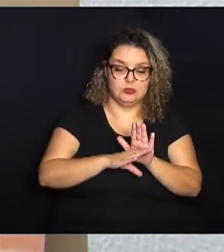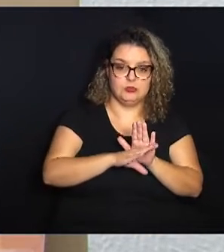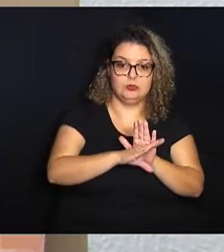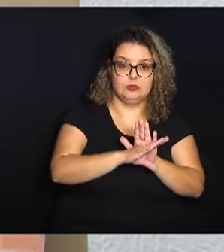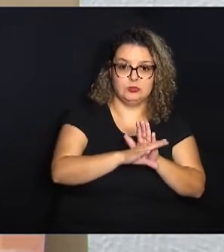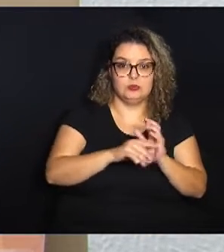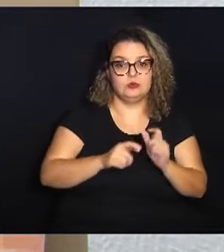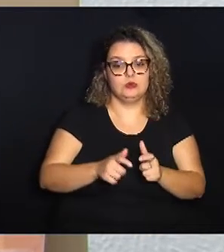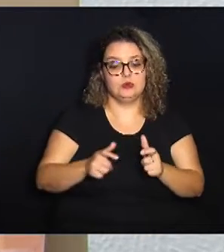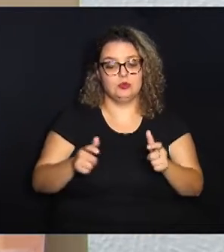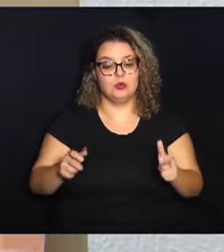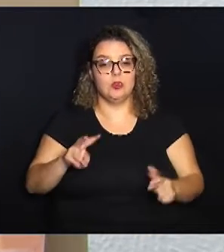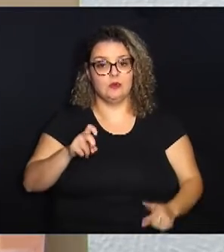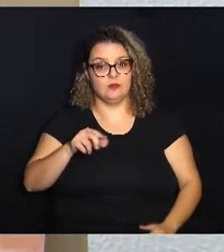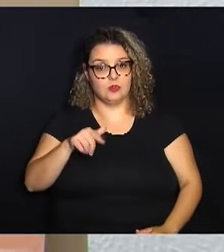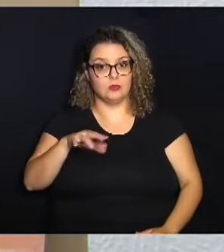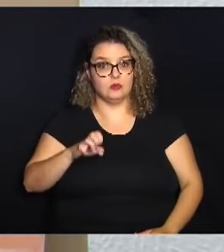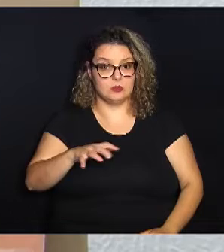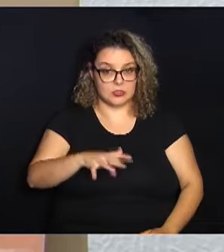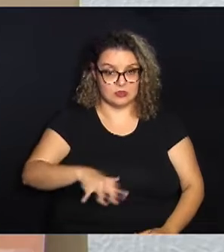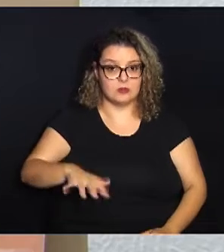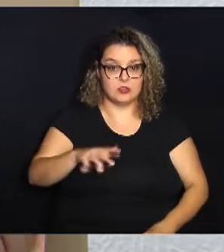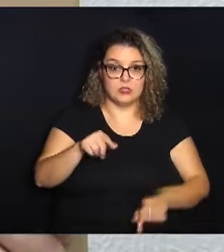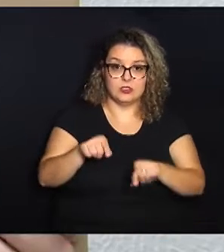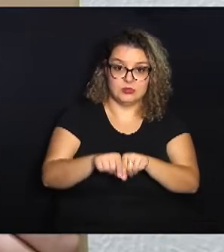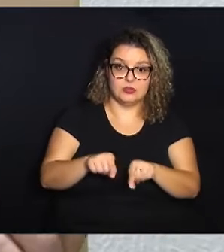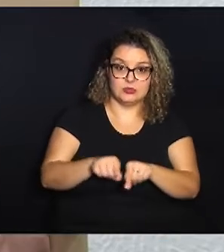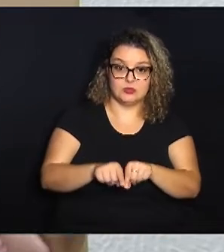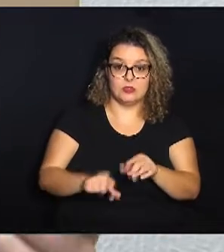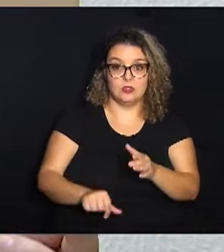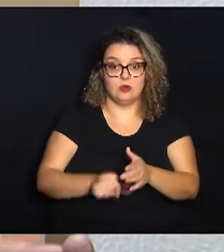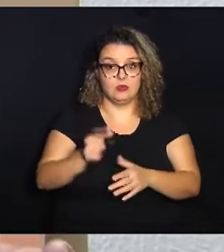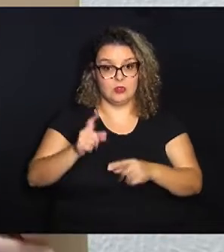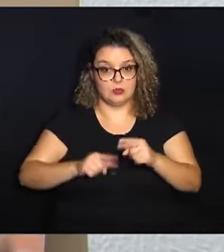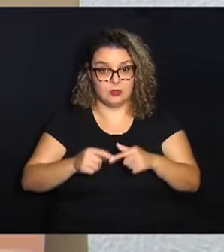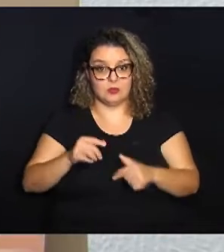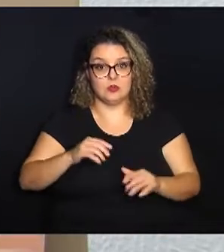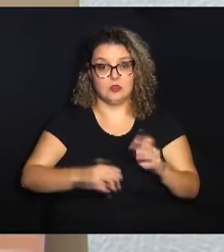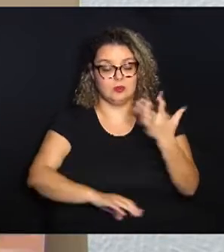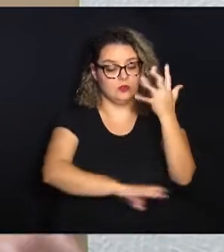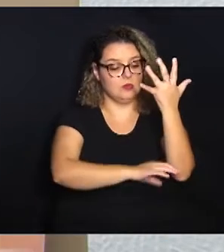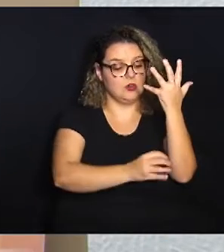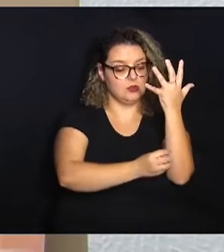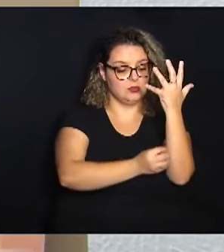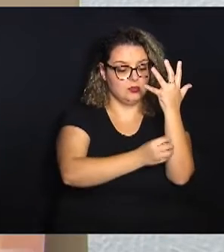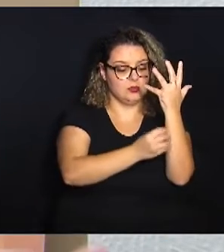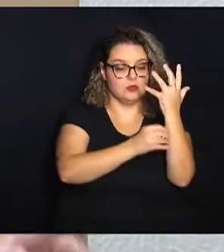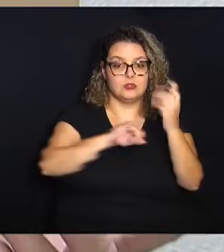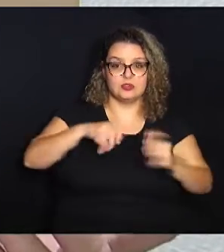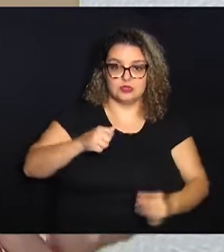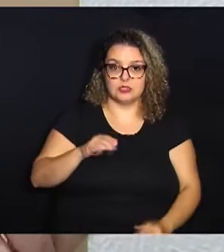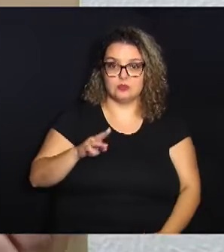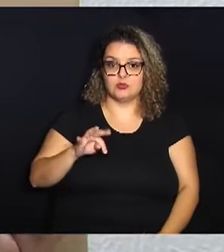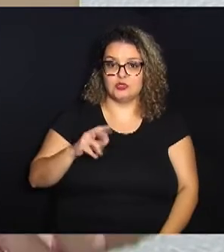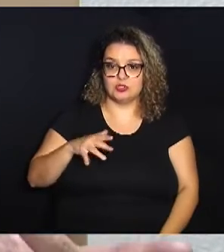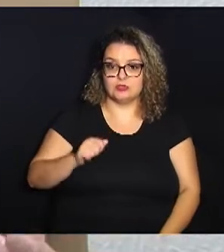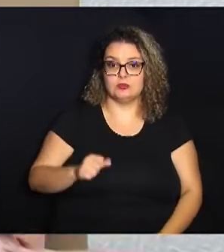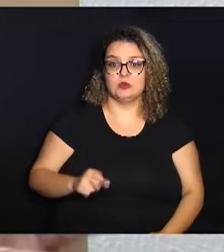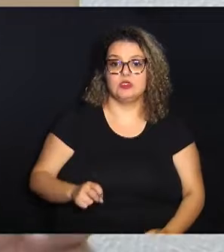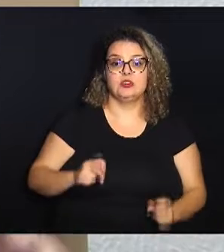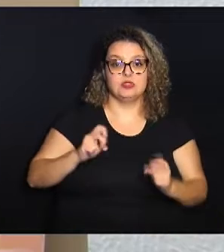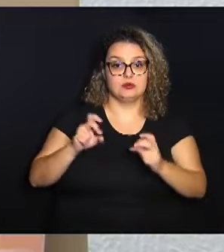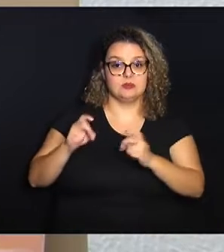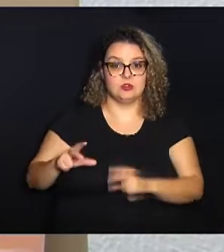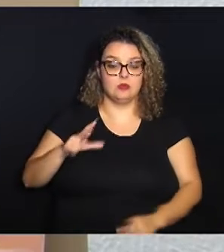de volume desses produtos no mercado. Inclusive, já o primeiro produto que foi a jabuticaba, estamos já exportando para Portugal e